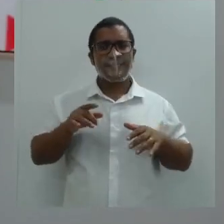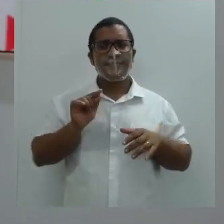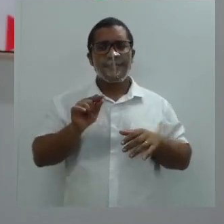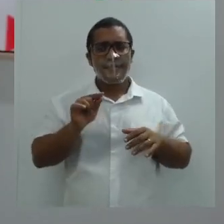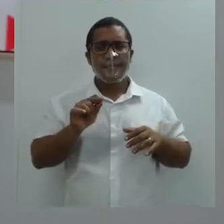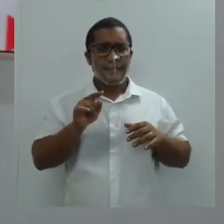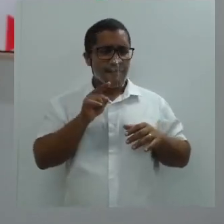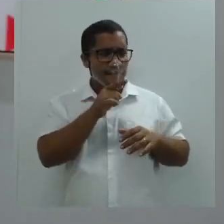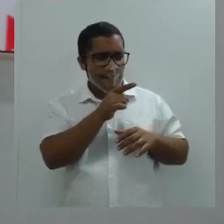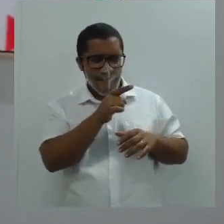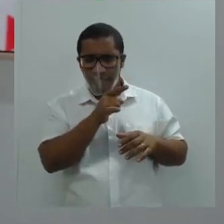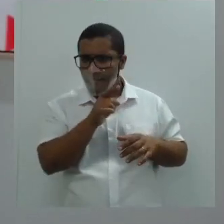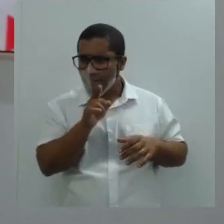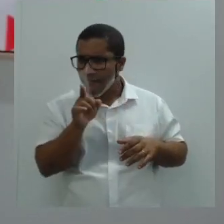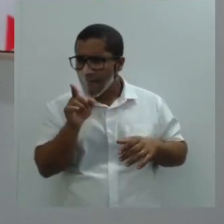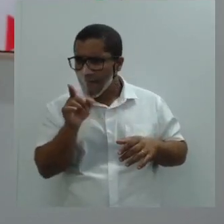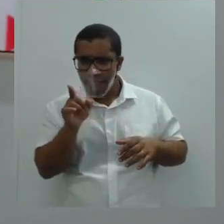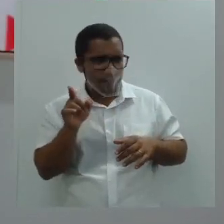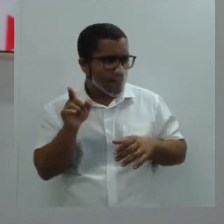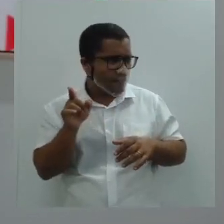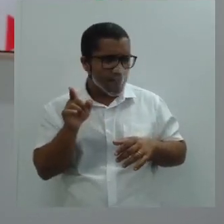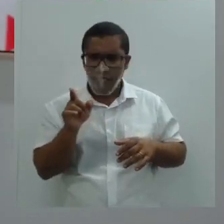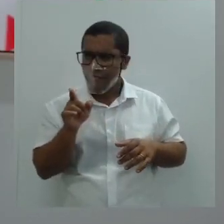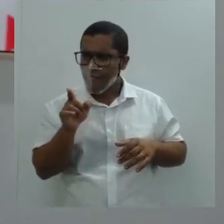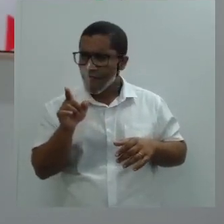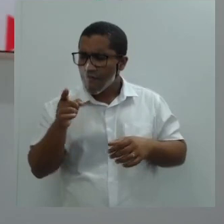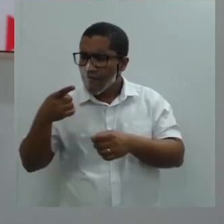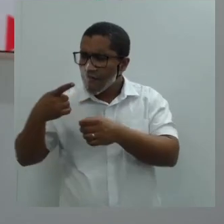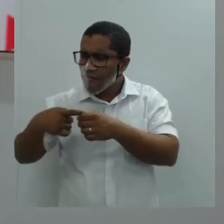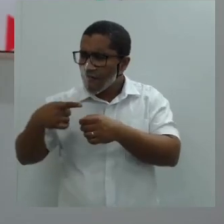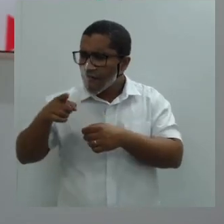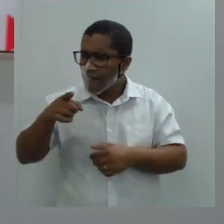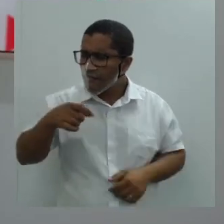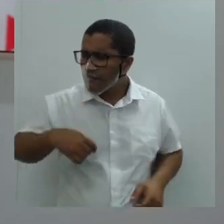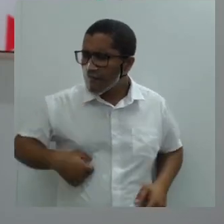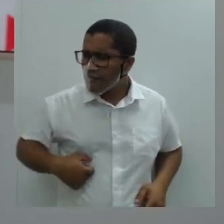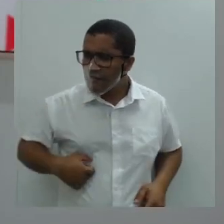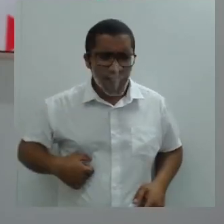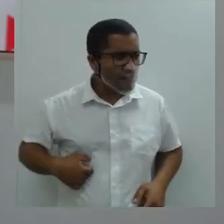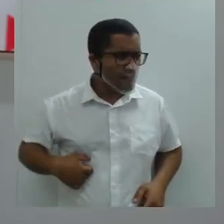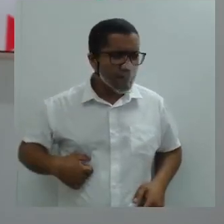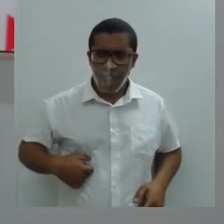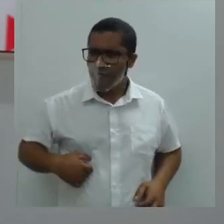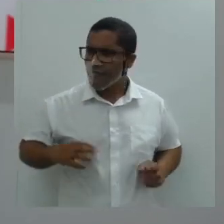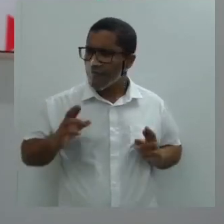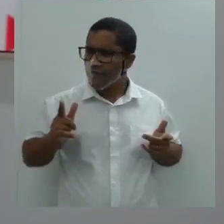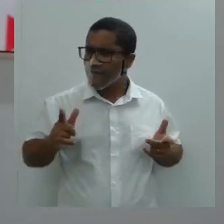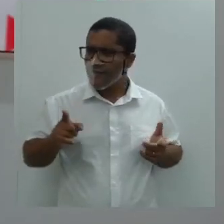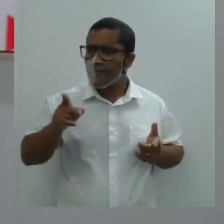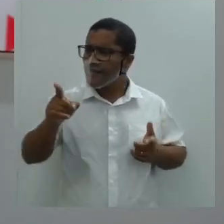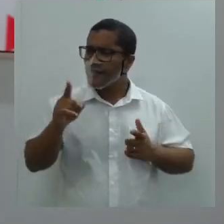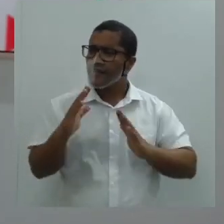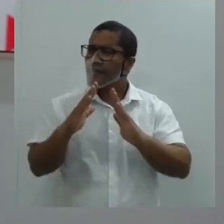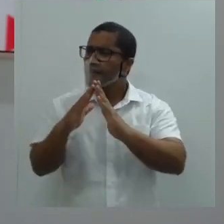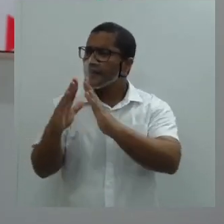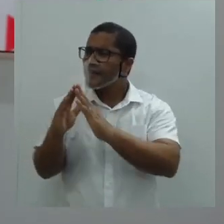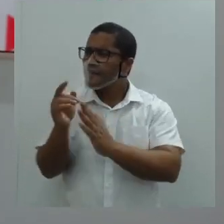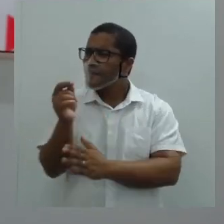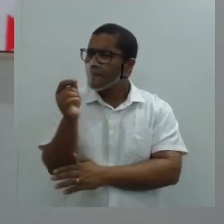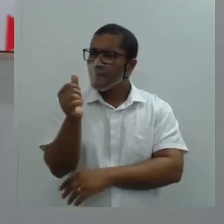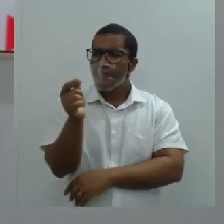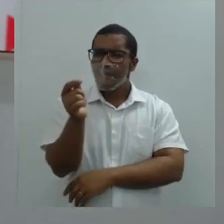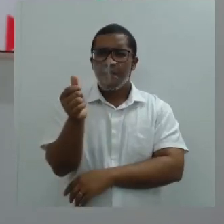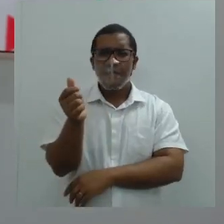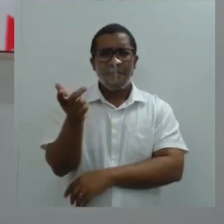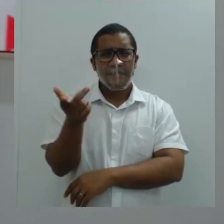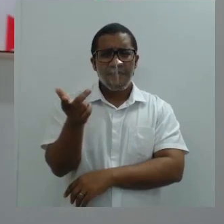o diferencial de um lugar rural, onde a gente tem poucas residências, não é? Dificilmente